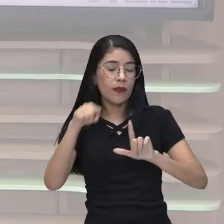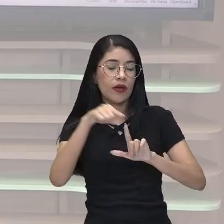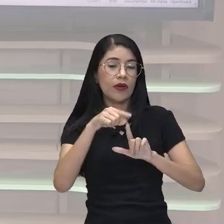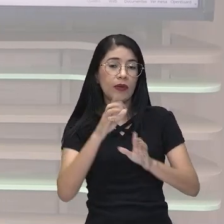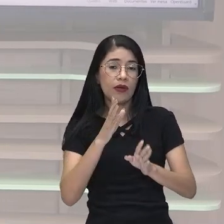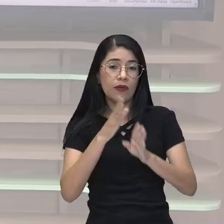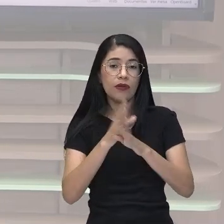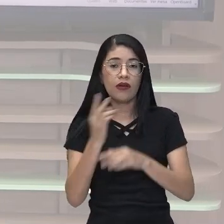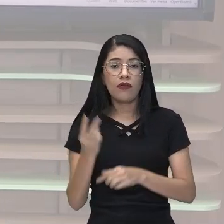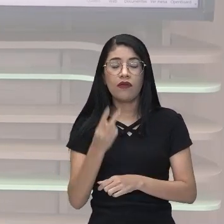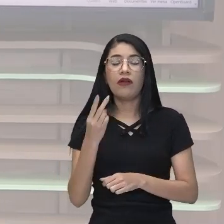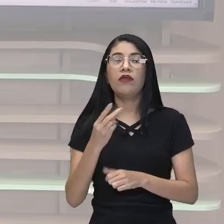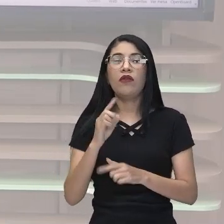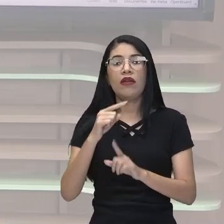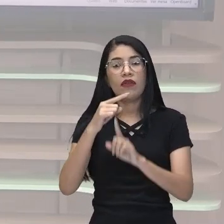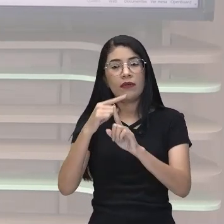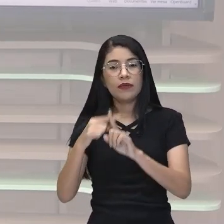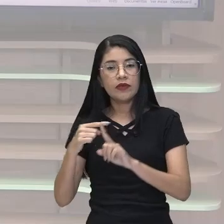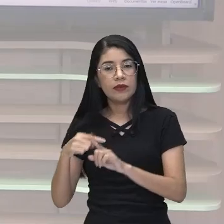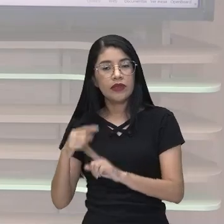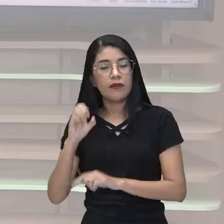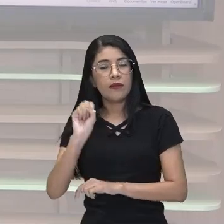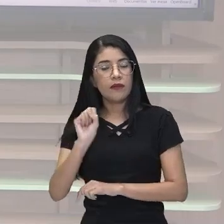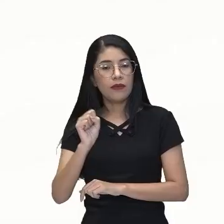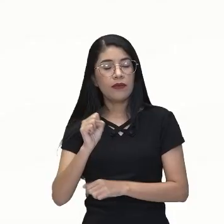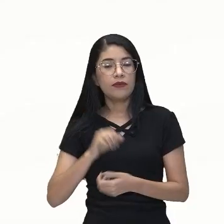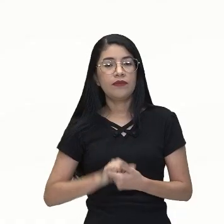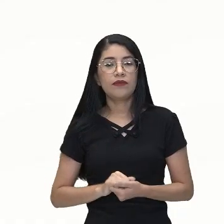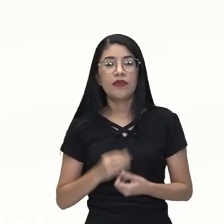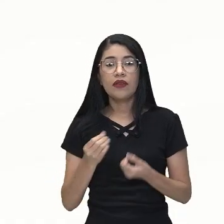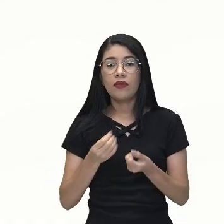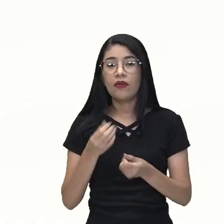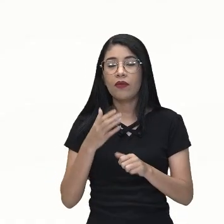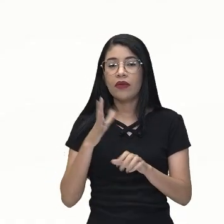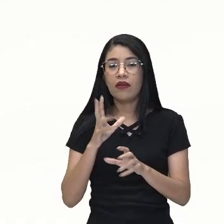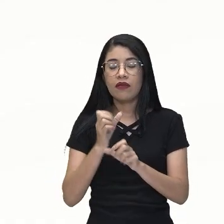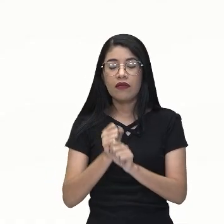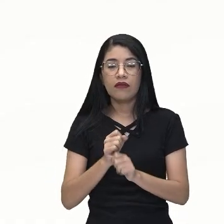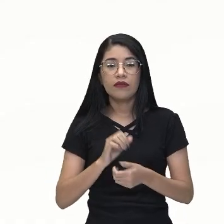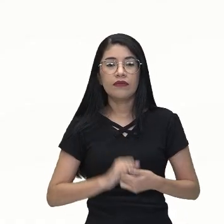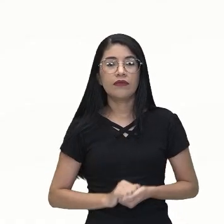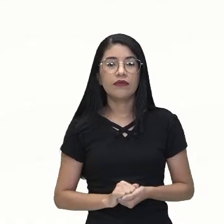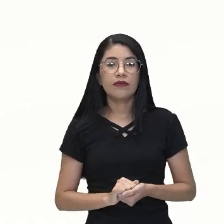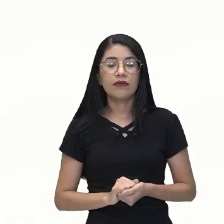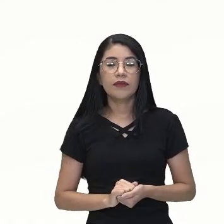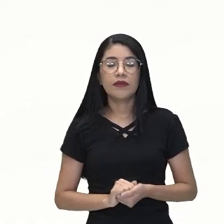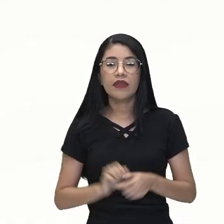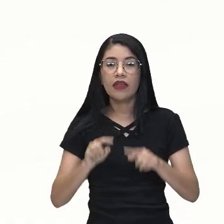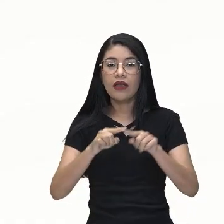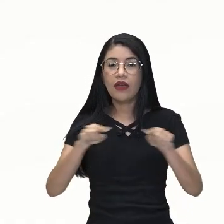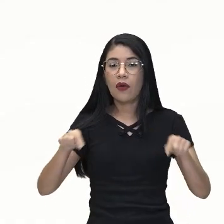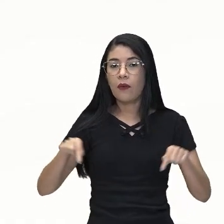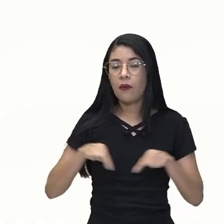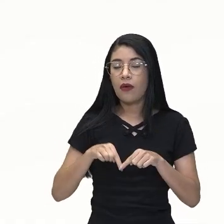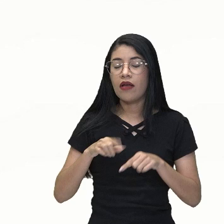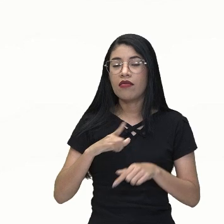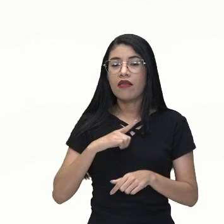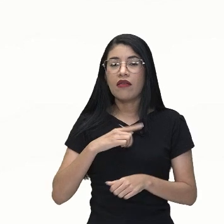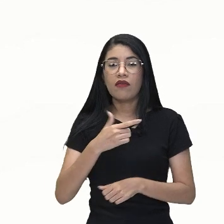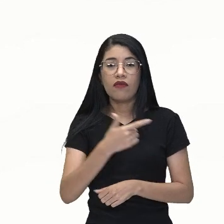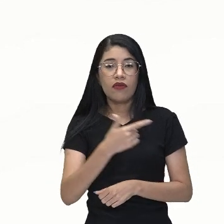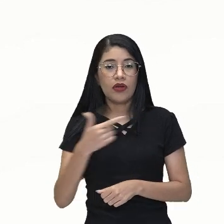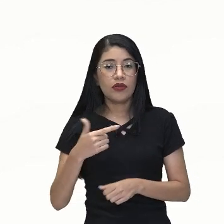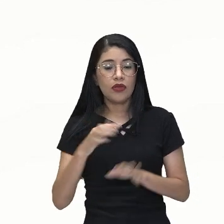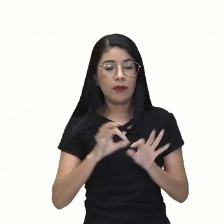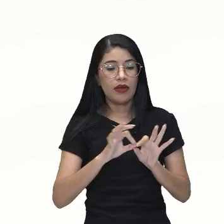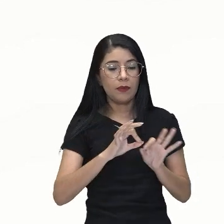achar, você irá multiplicá-lo por 8. Vamos à questão então? Olha só. Essa quadra então possui 22 metros de